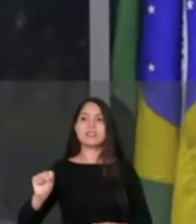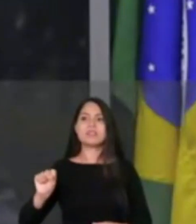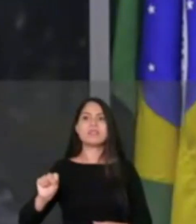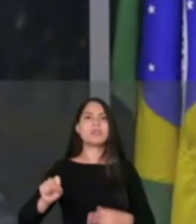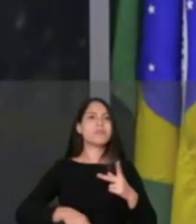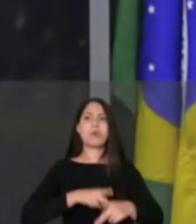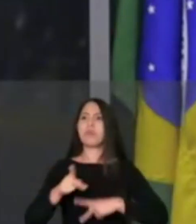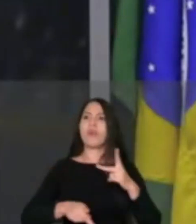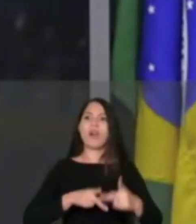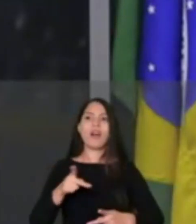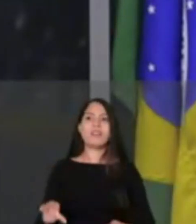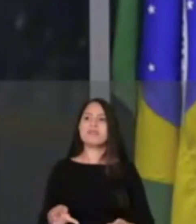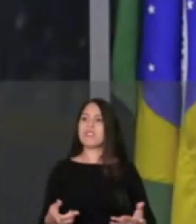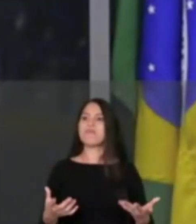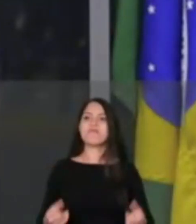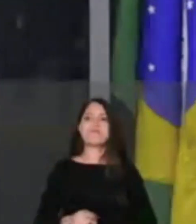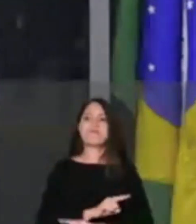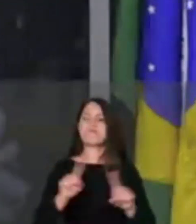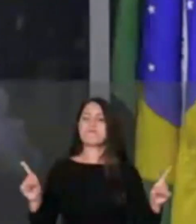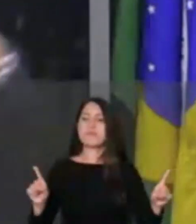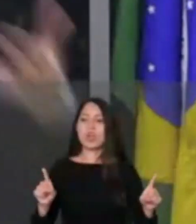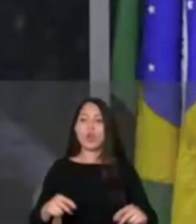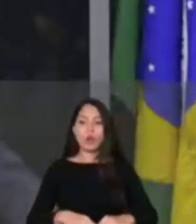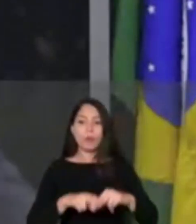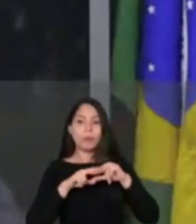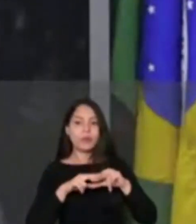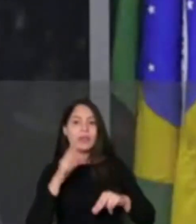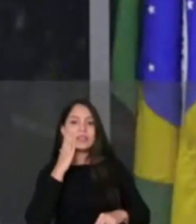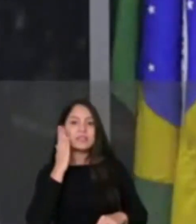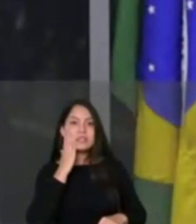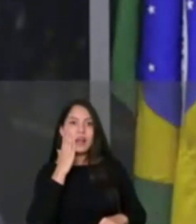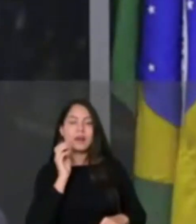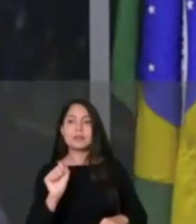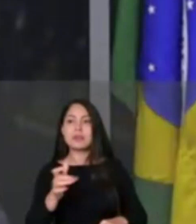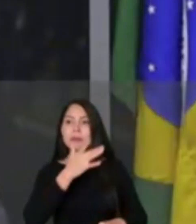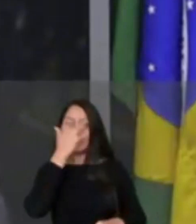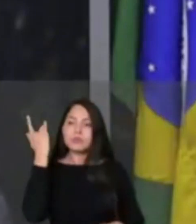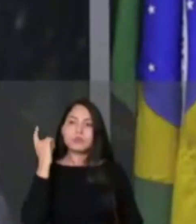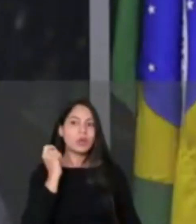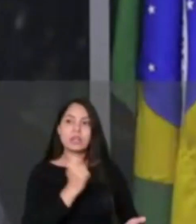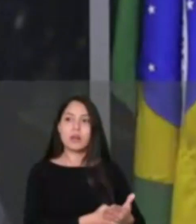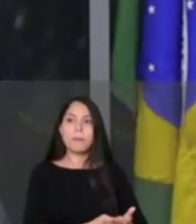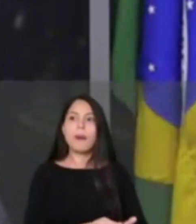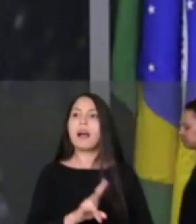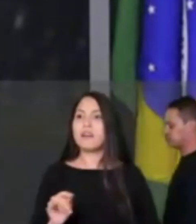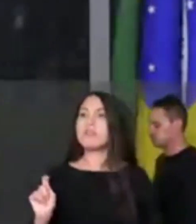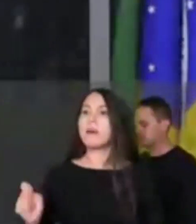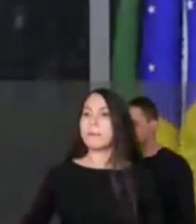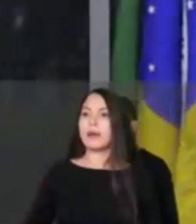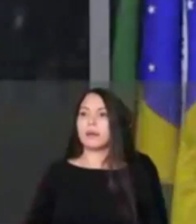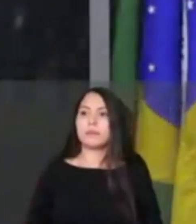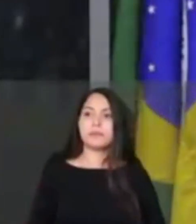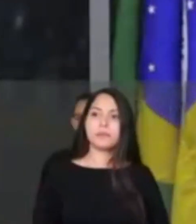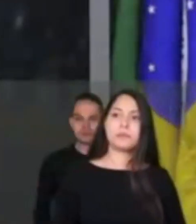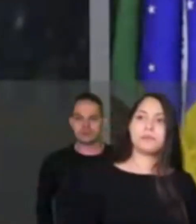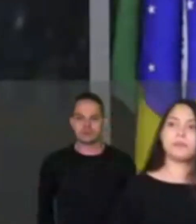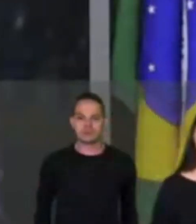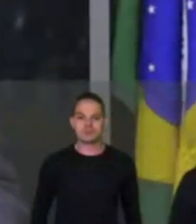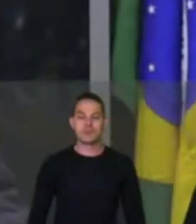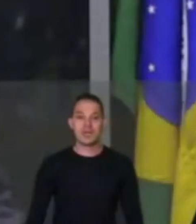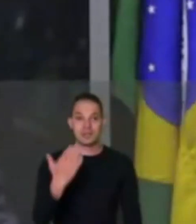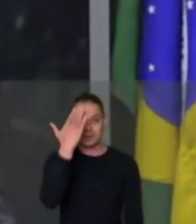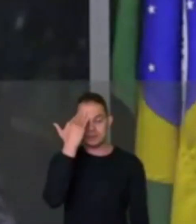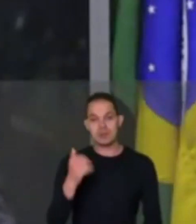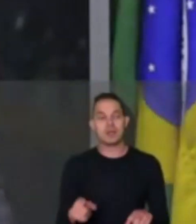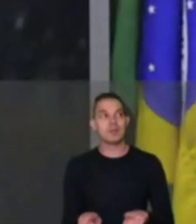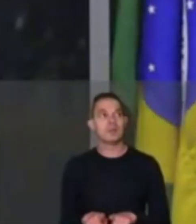população, porque sabe que quem não despacha bagagem vai pagar pela bagagem de quem despacha. Sabe que os preços